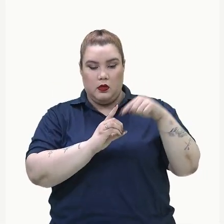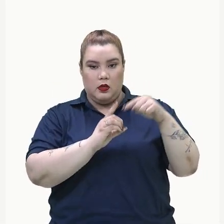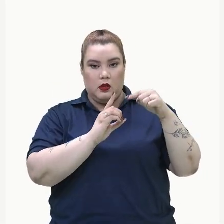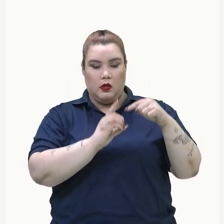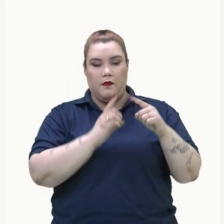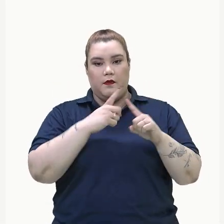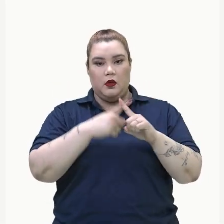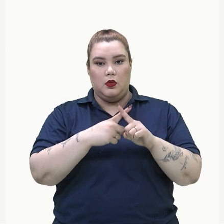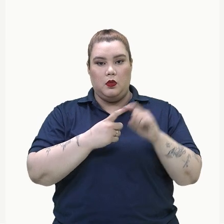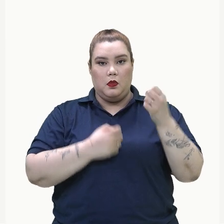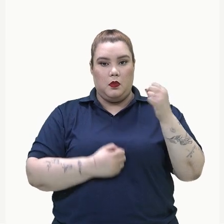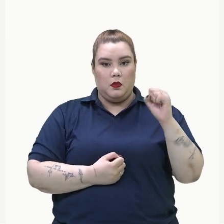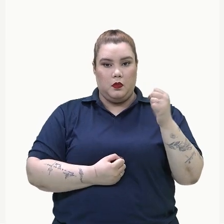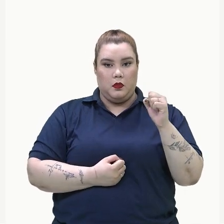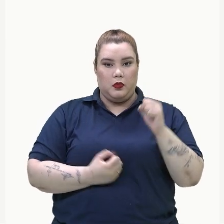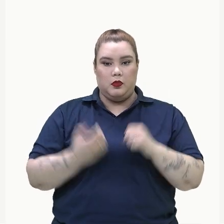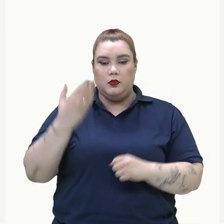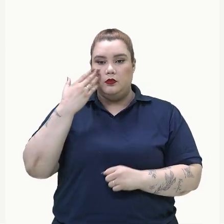multiplicação